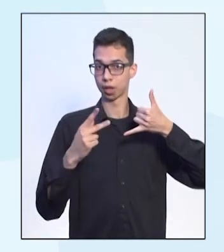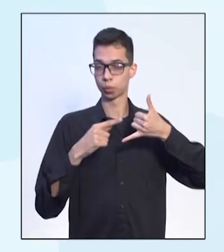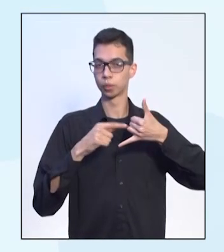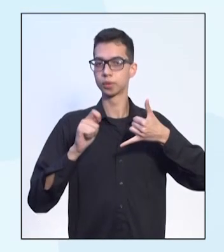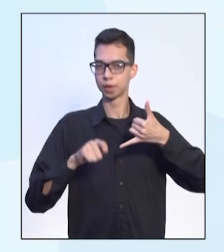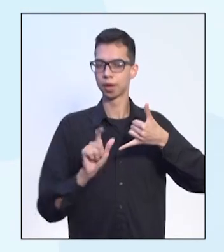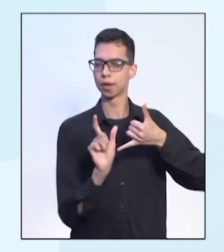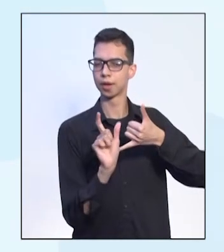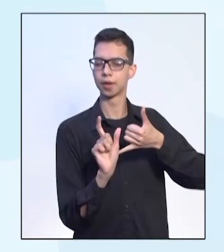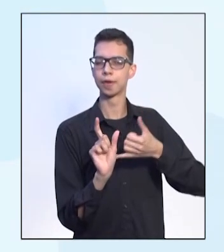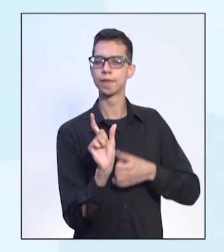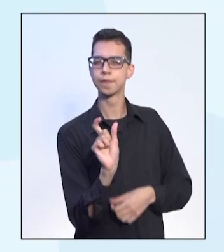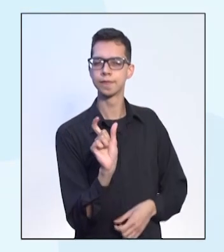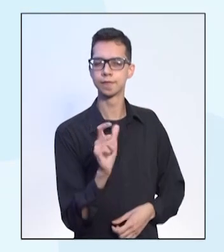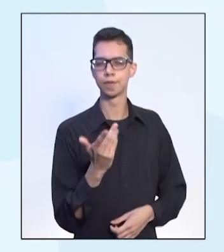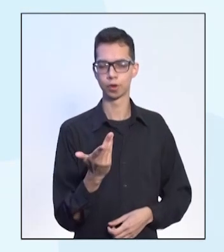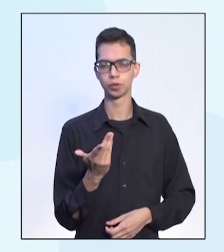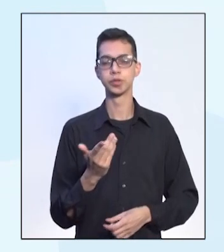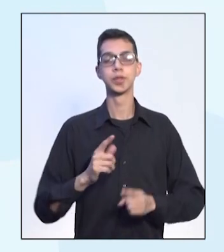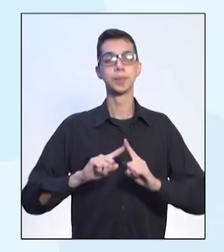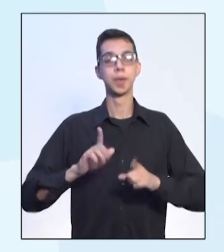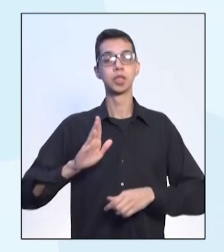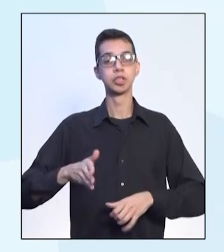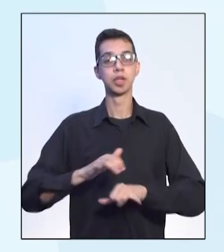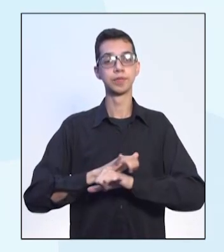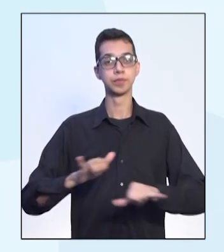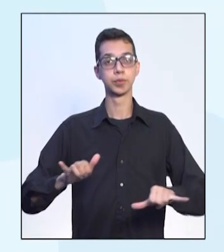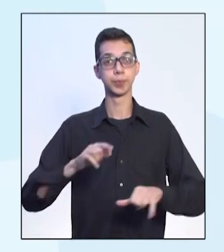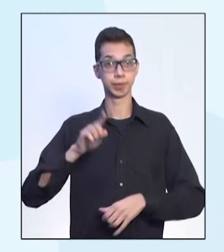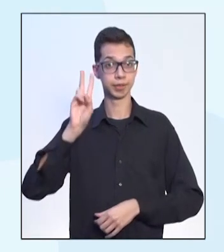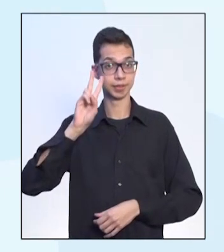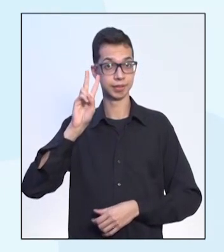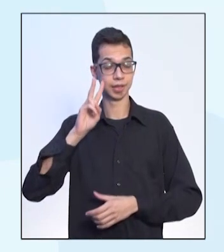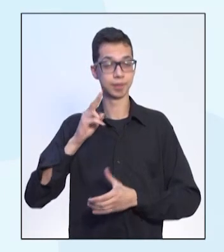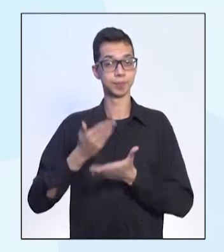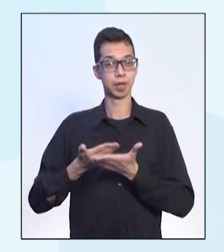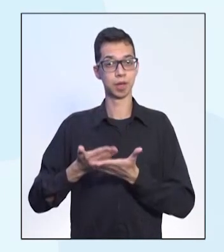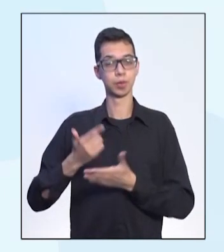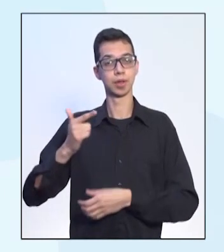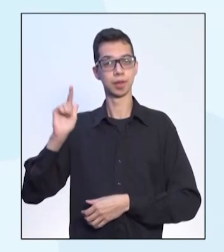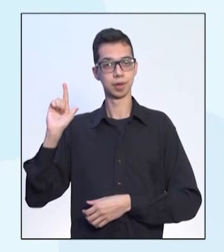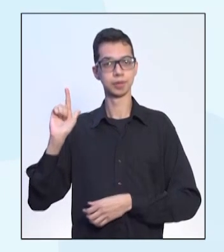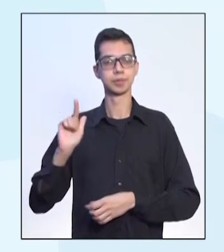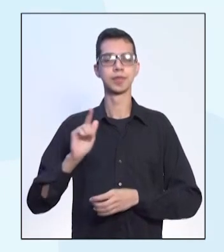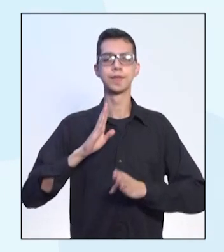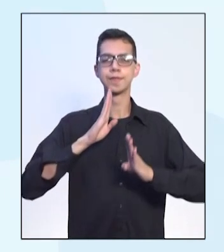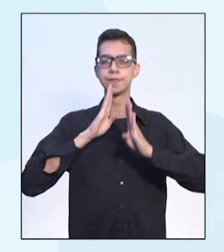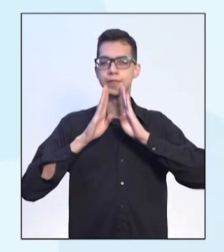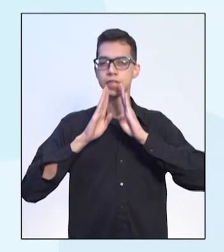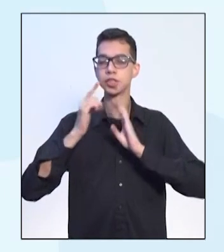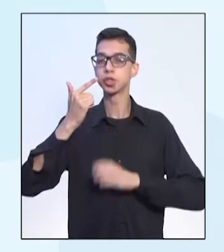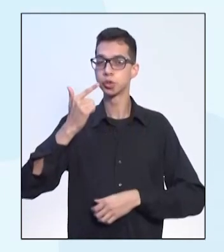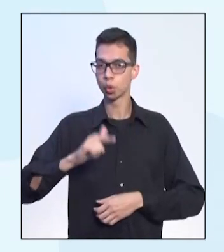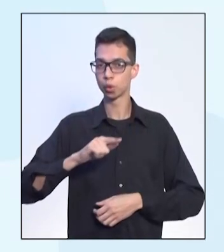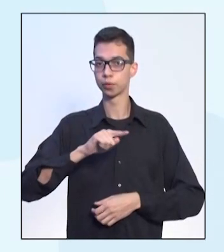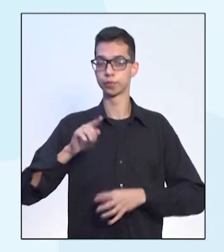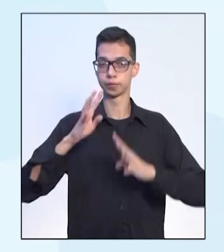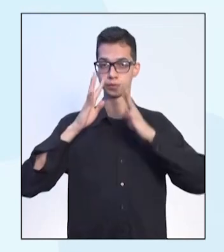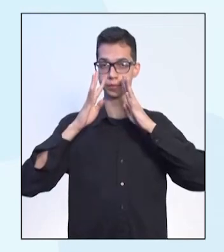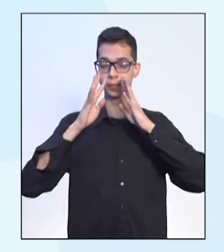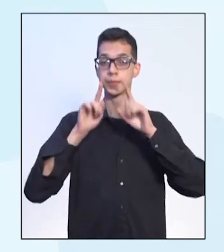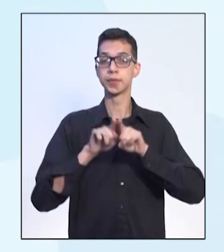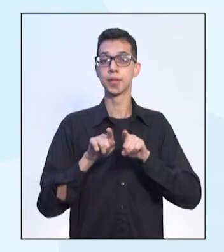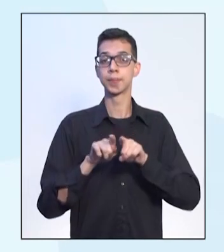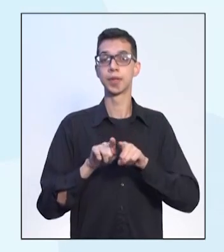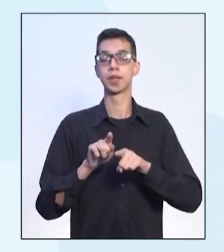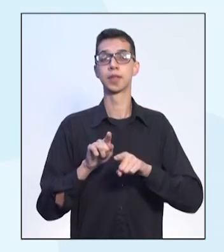trabalhou isso, vale lembrar, em outras aulas. Revisitem lá o Facebook, revisitem o YouTube, né, o canal do Centro de